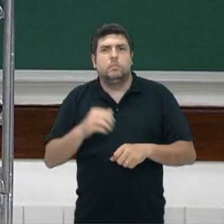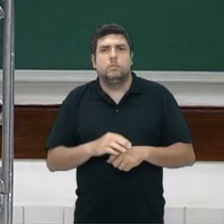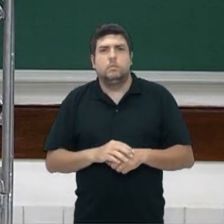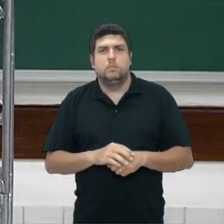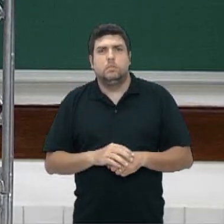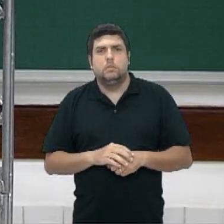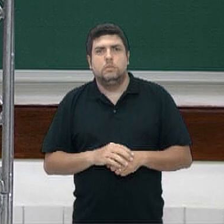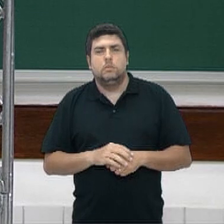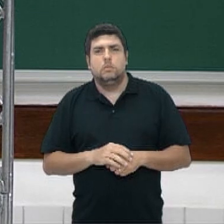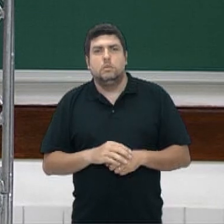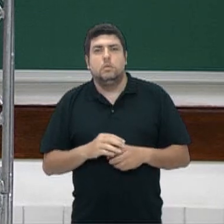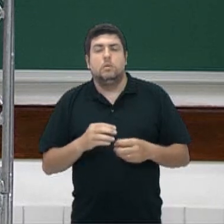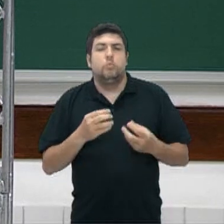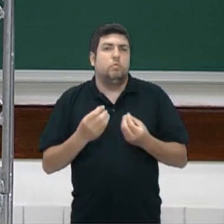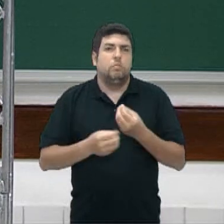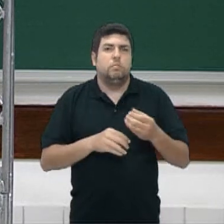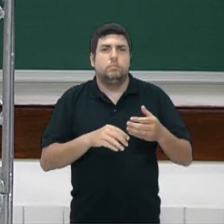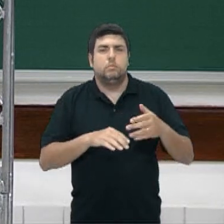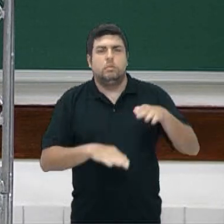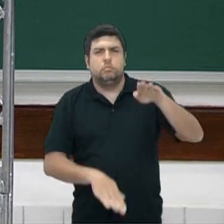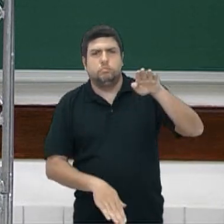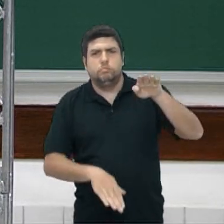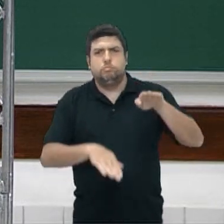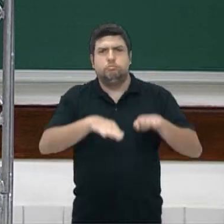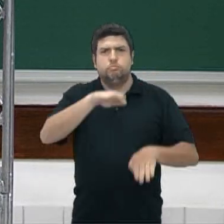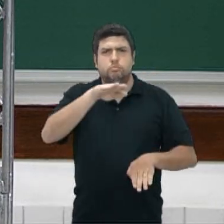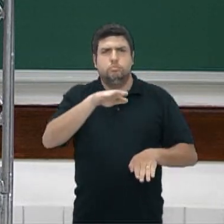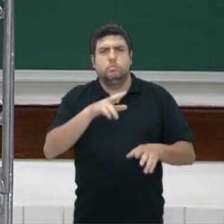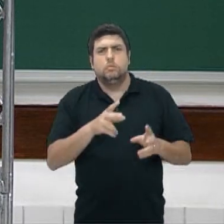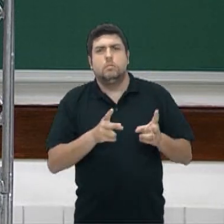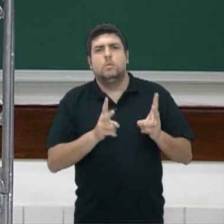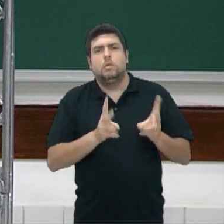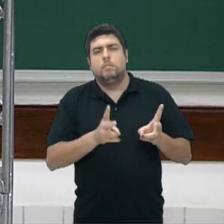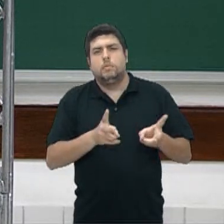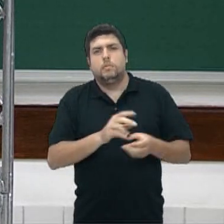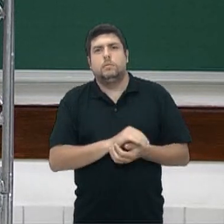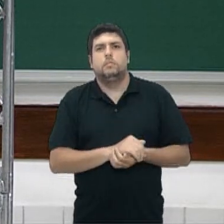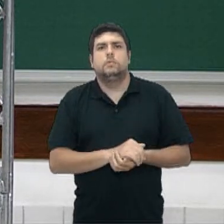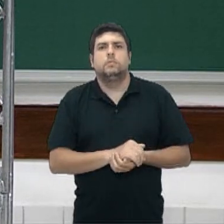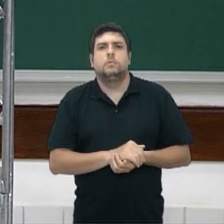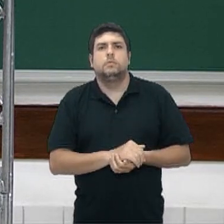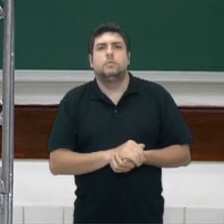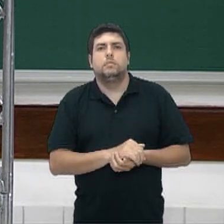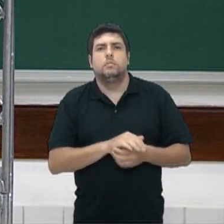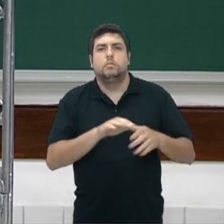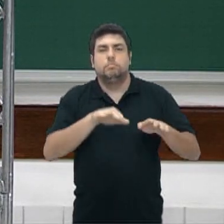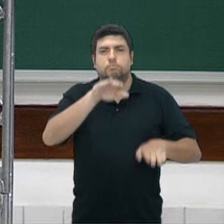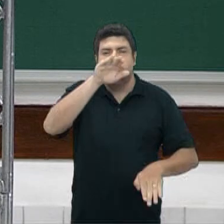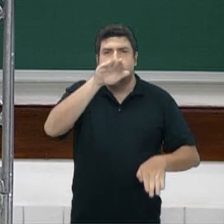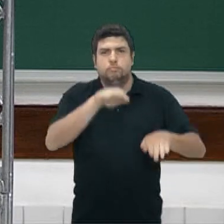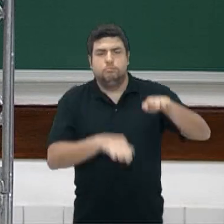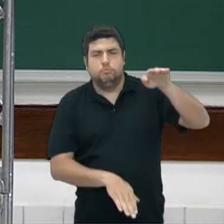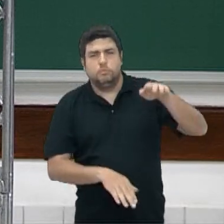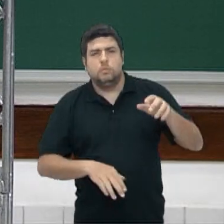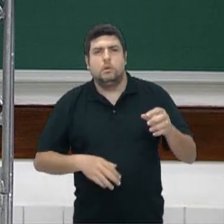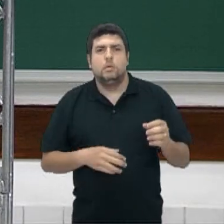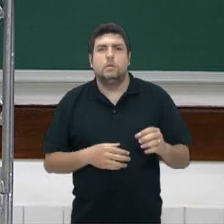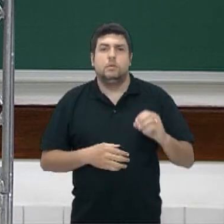de conservação da quantidade de movimento está atuando aqui, certo? Ou seja, quantidade de movimento zero, né? E ela está